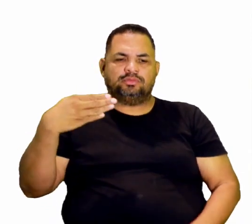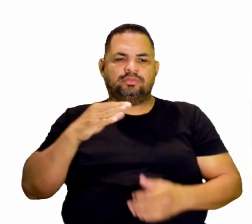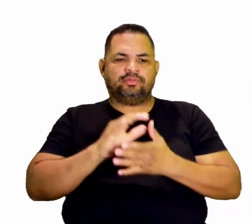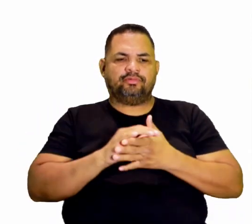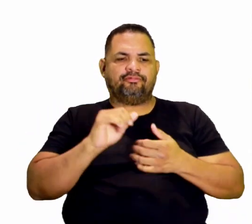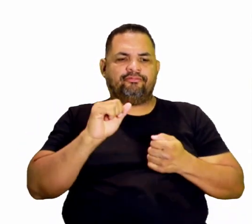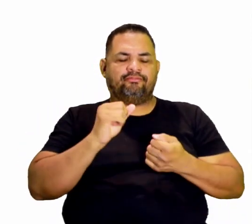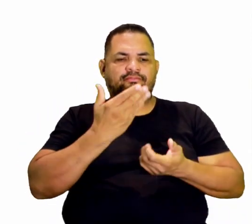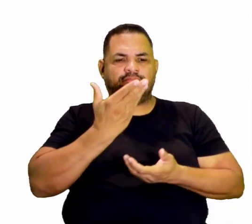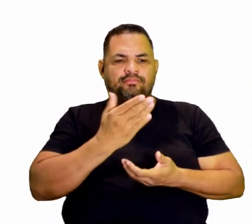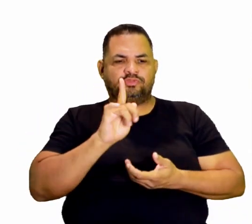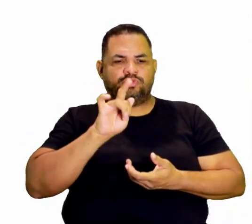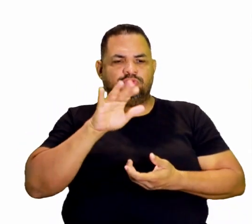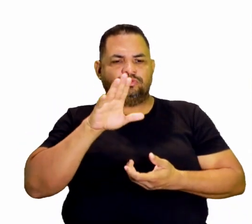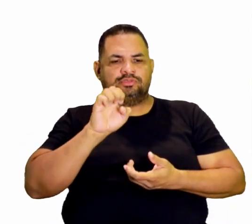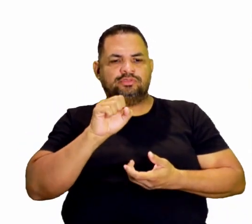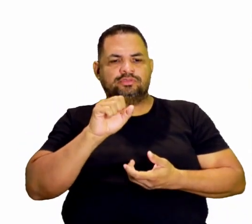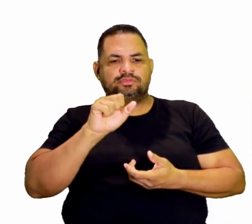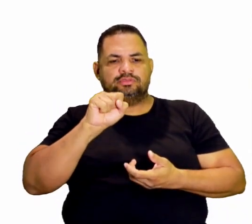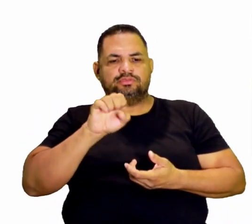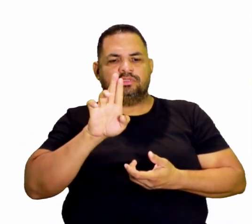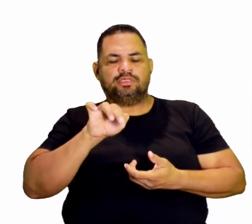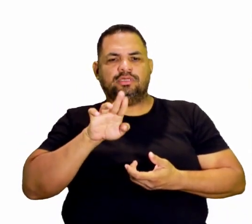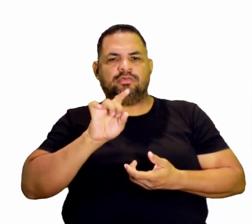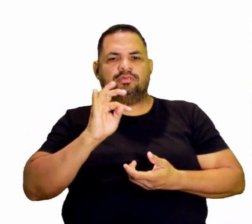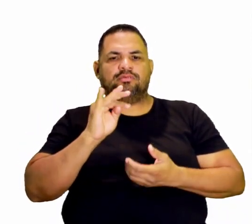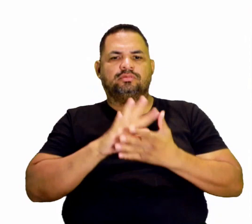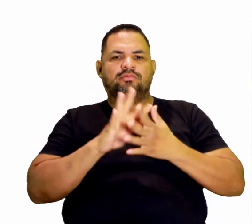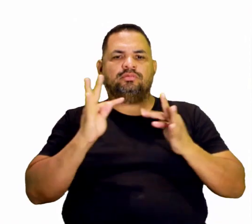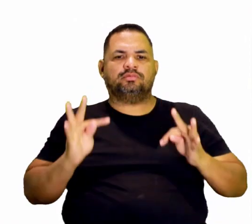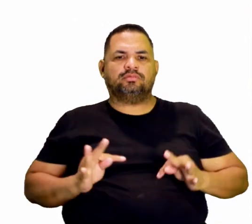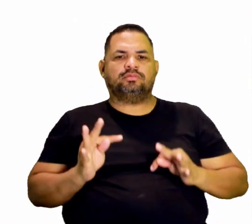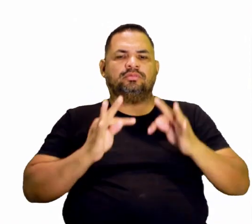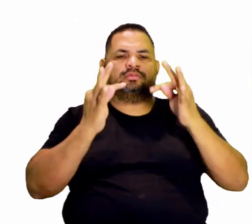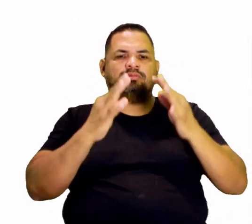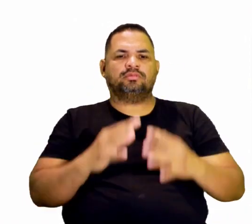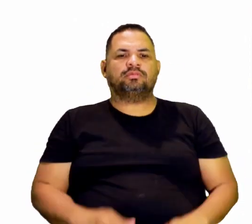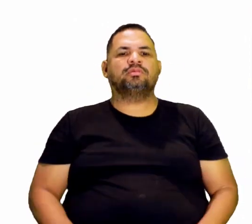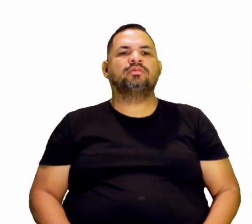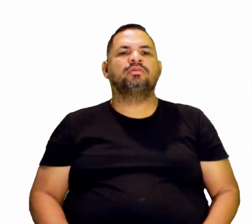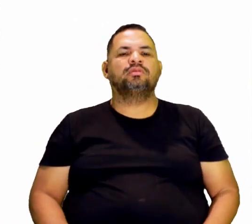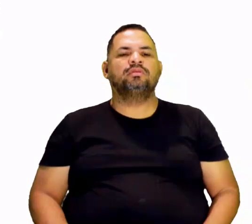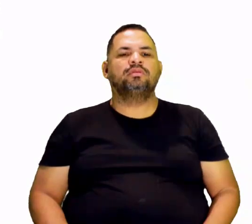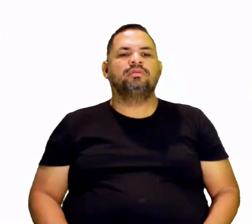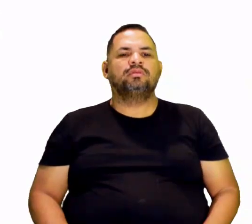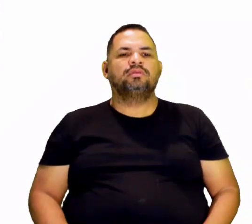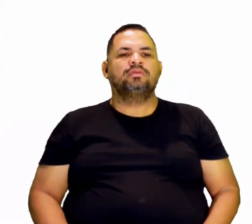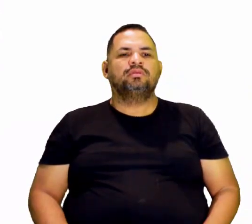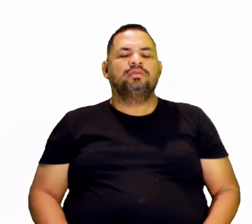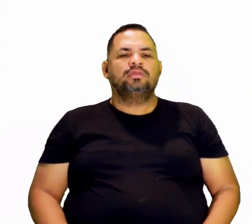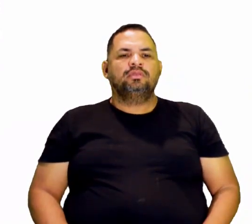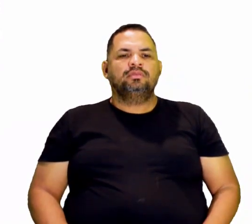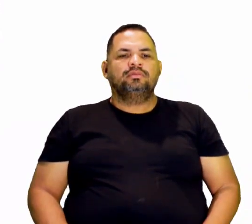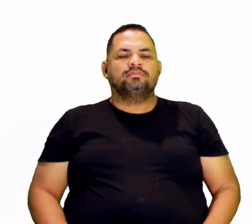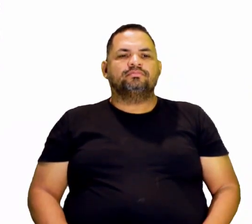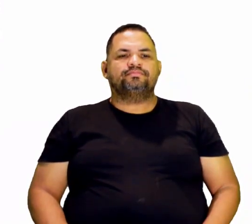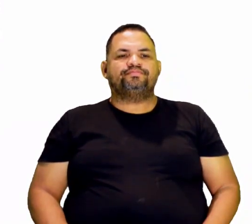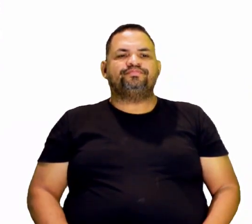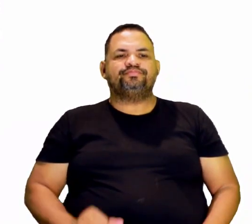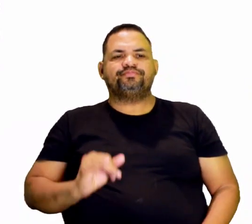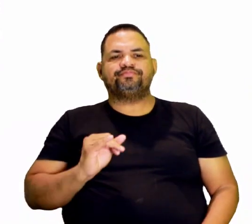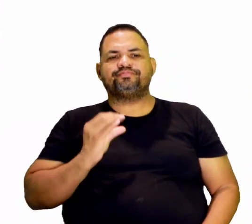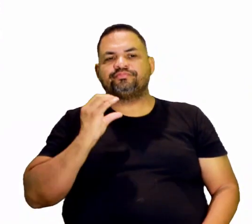pelo Jorge Seurat. Ele usava muito essa técnica do pontilhismo. Então vamos ver.